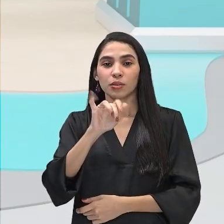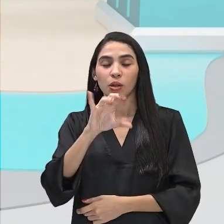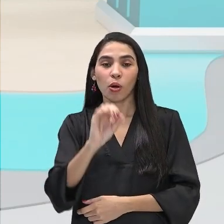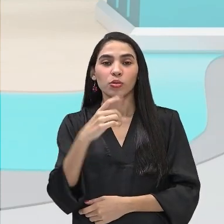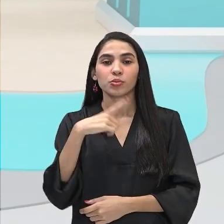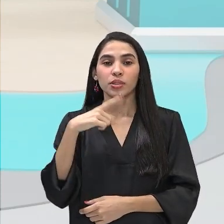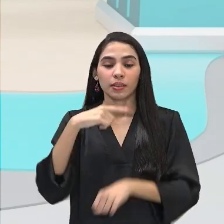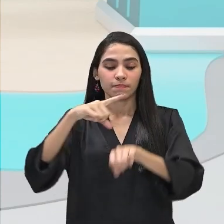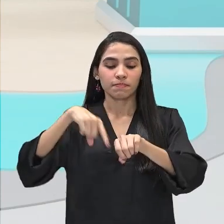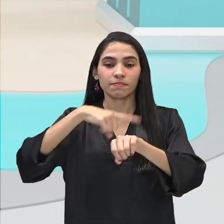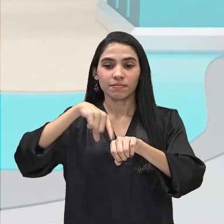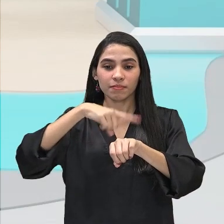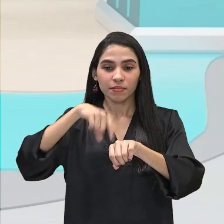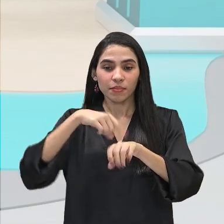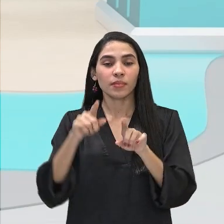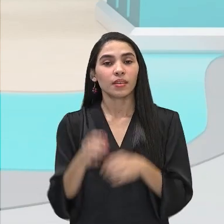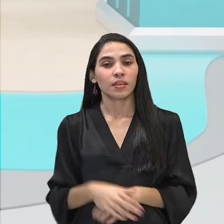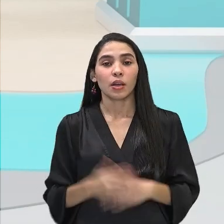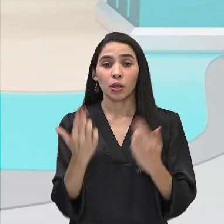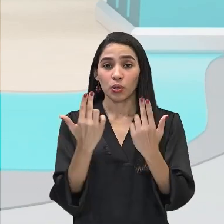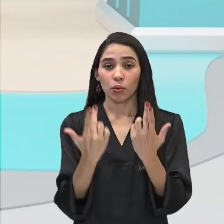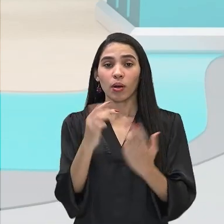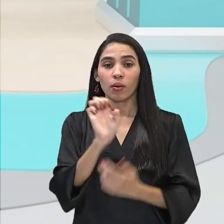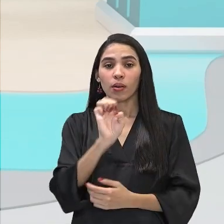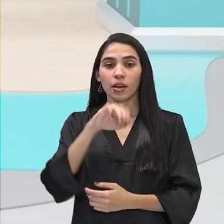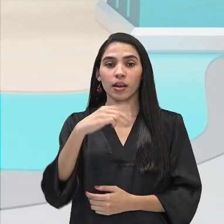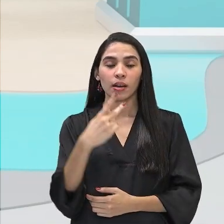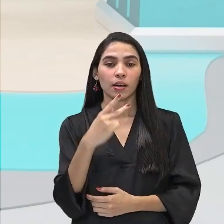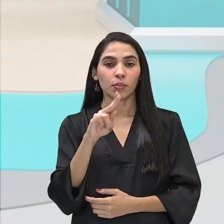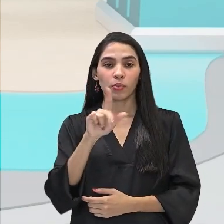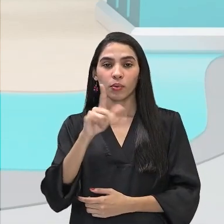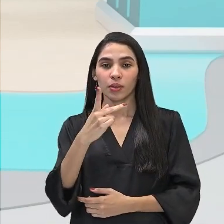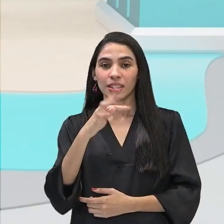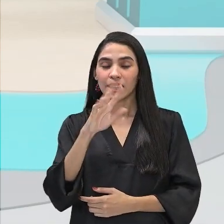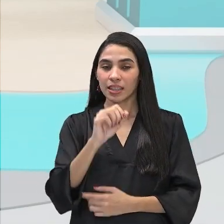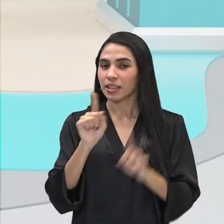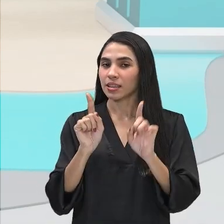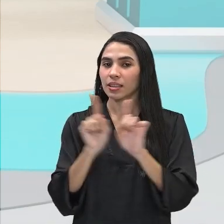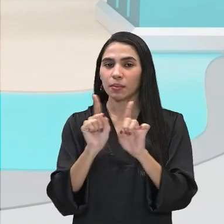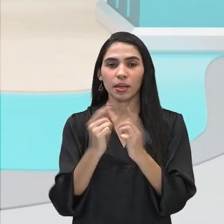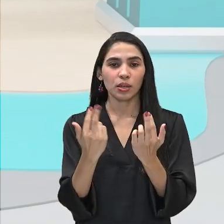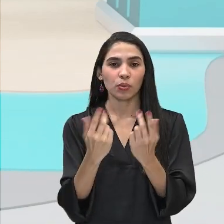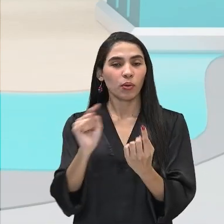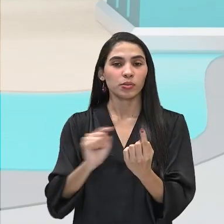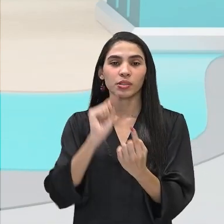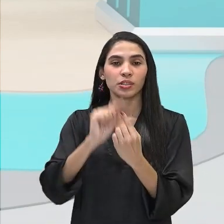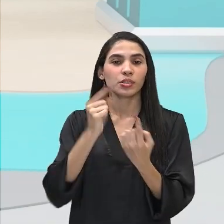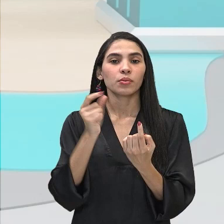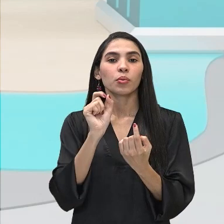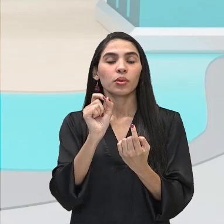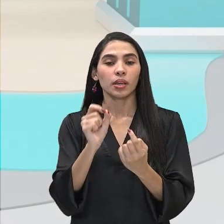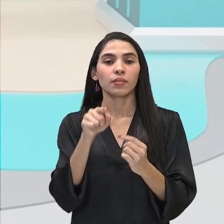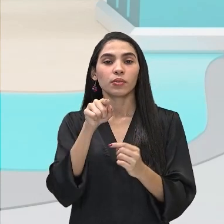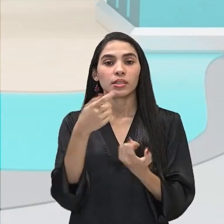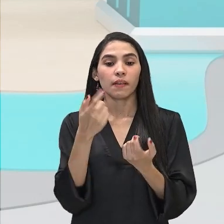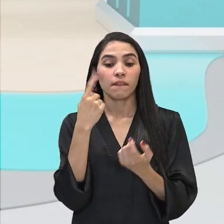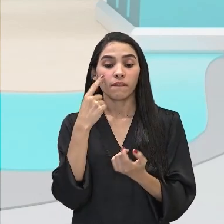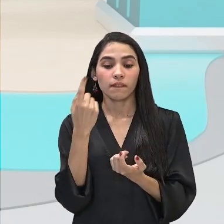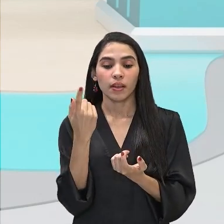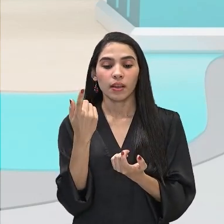ponteiros, assim como a ampulheta, ele também nos serve para essa finalidade da questão do tempo, da marcação